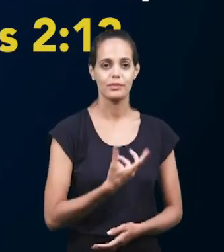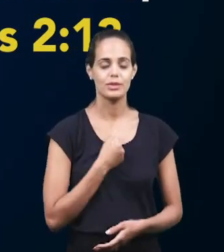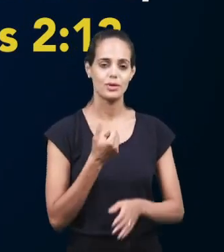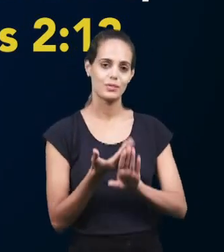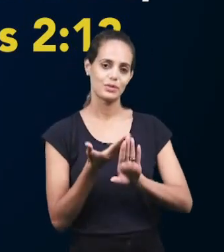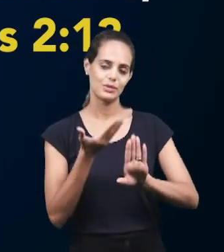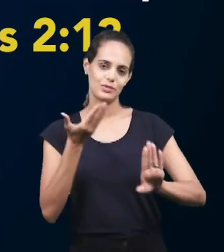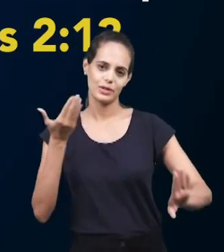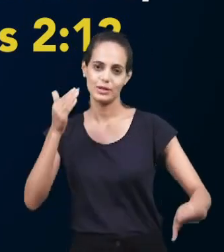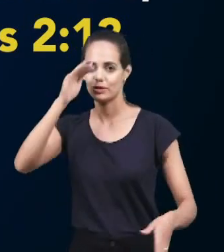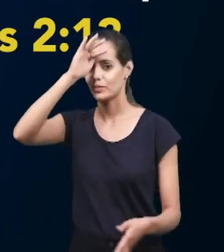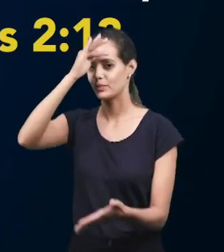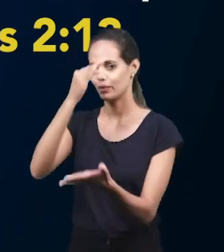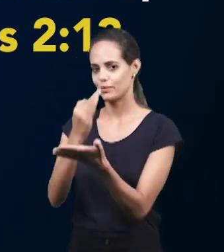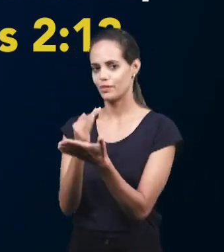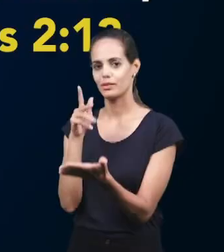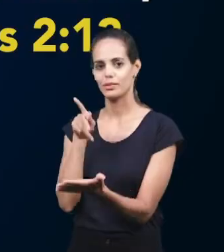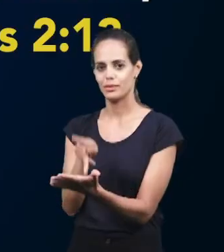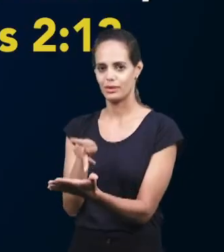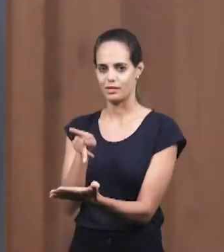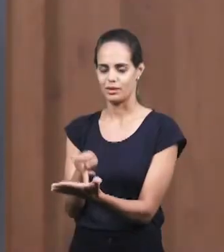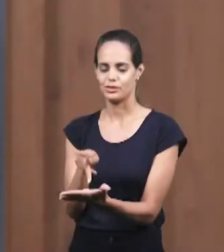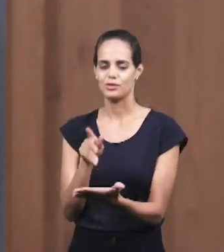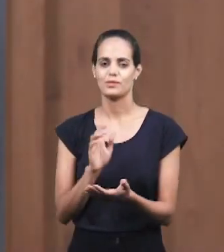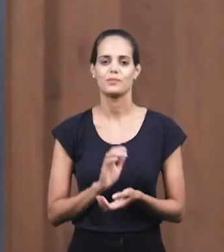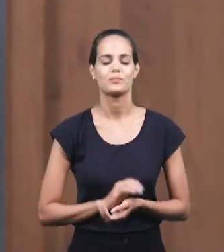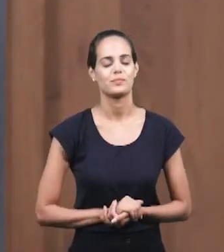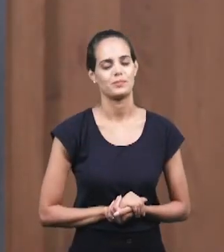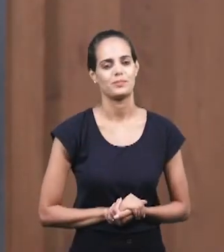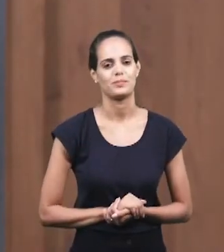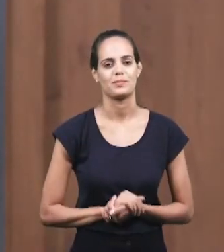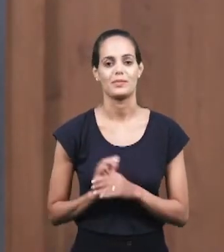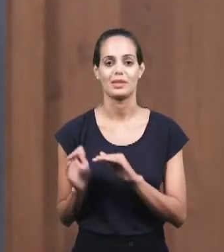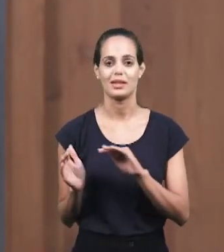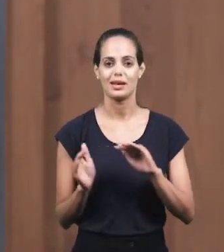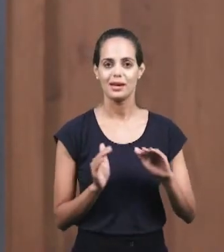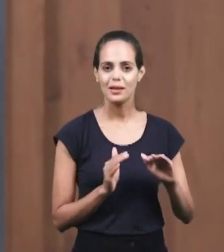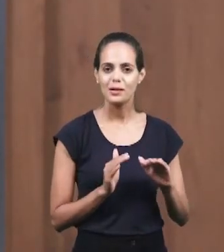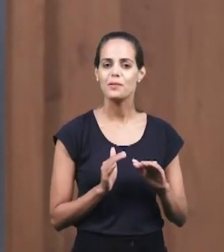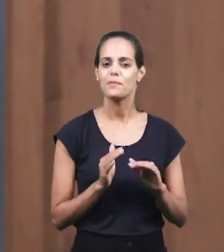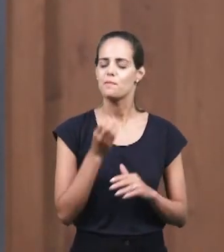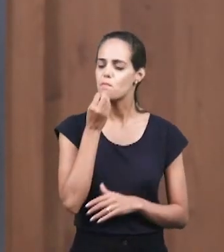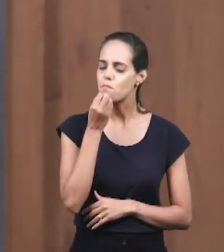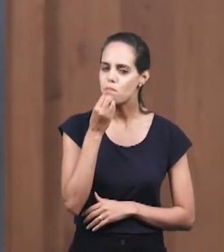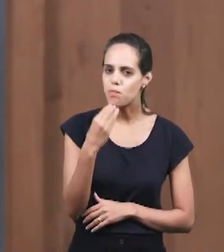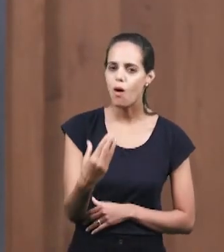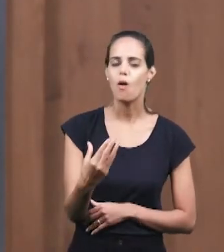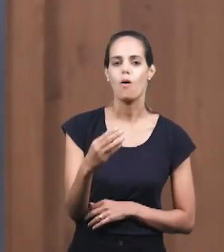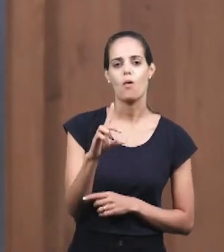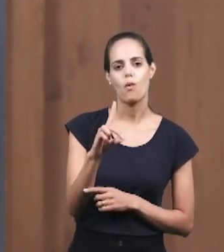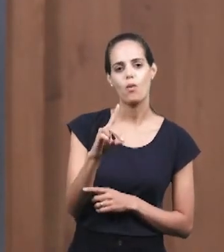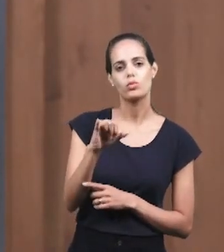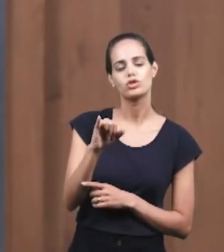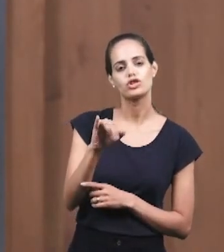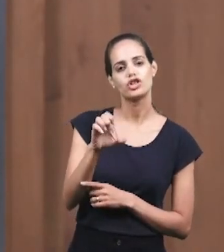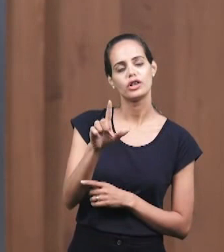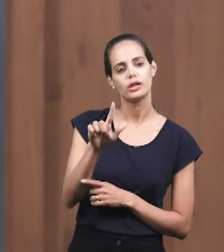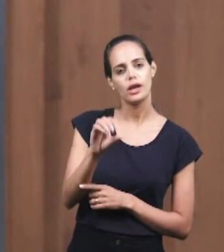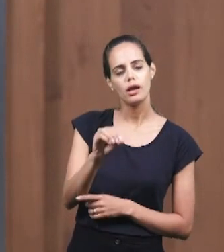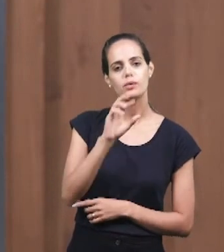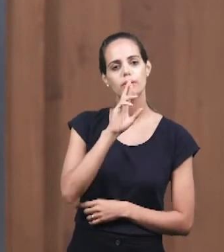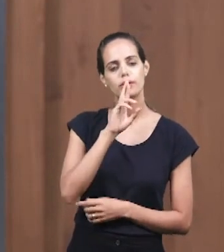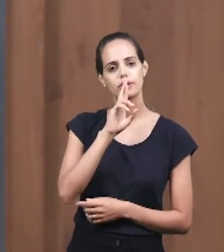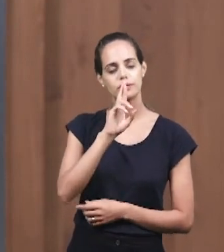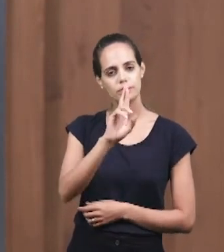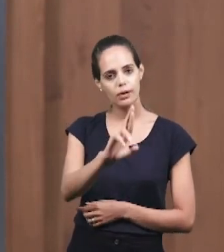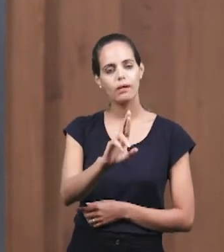do Espírito e fé da verdade. Diego, muito bem colocado a sua resposta quando você fala a respeito